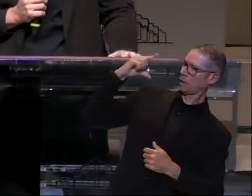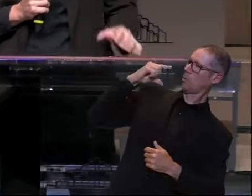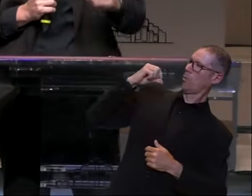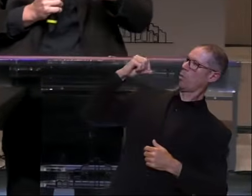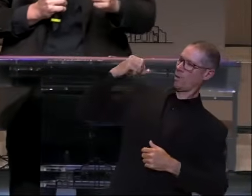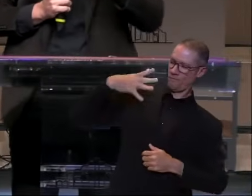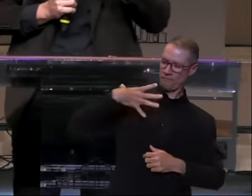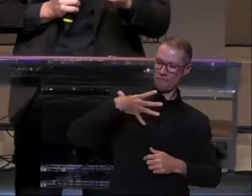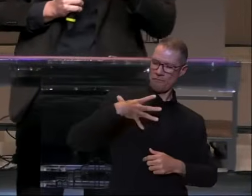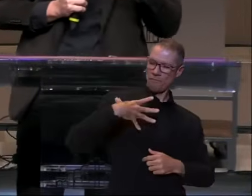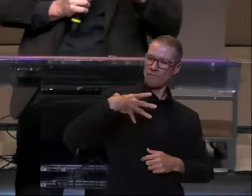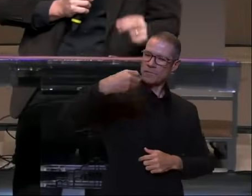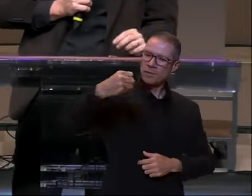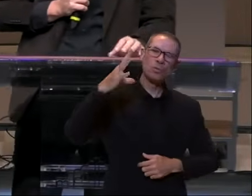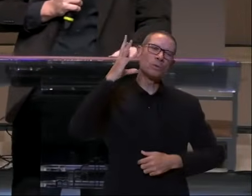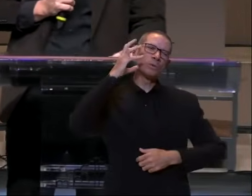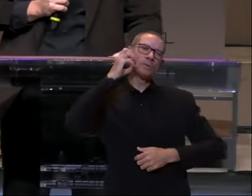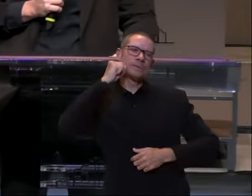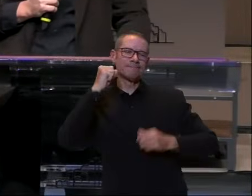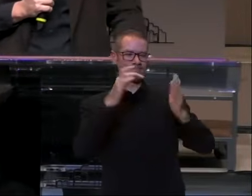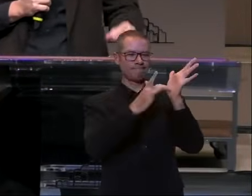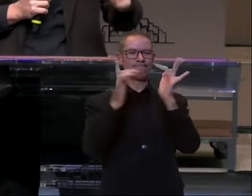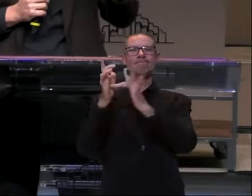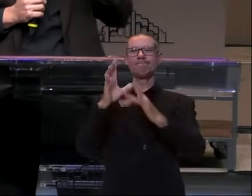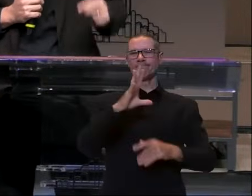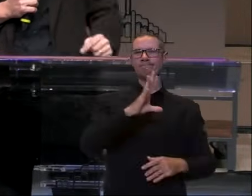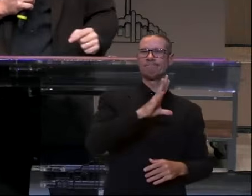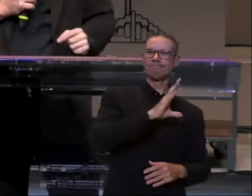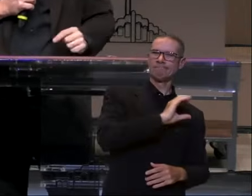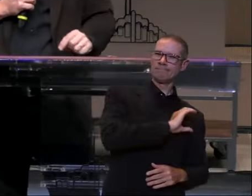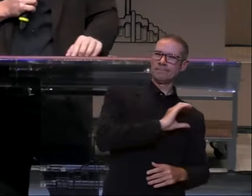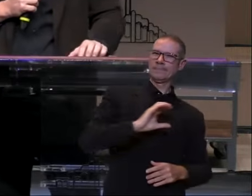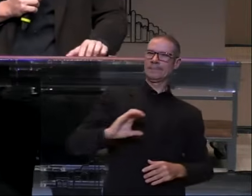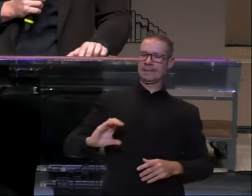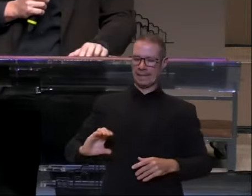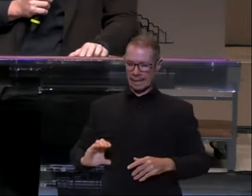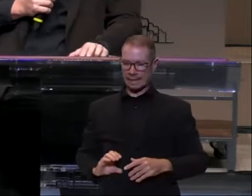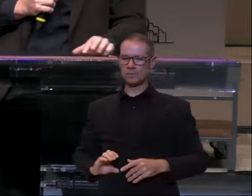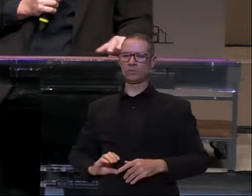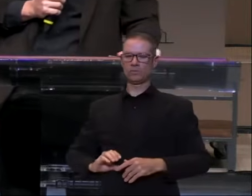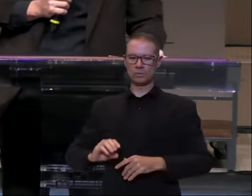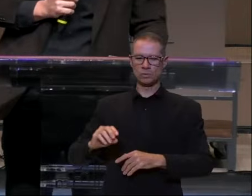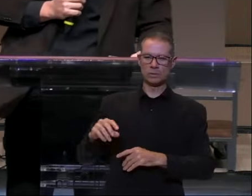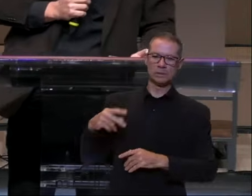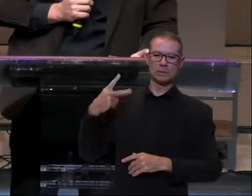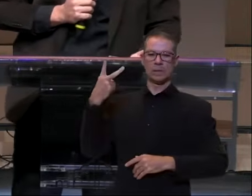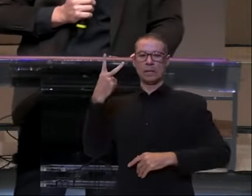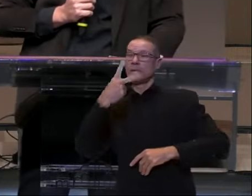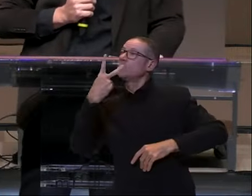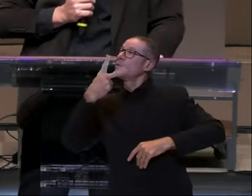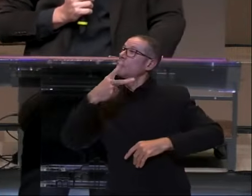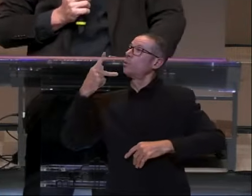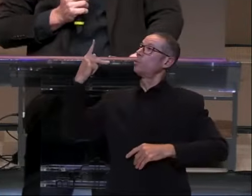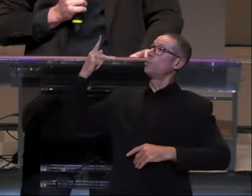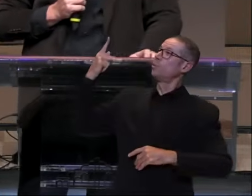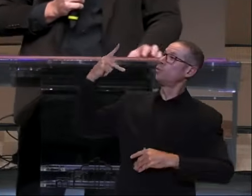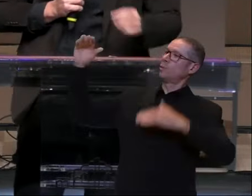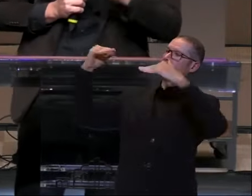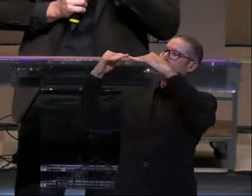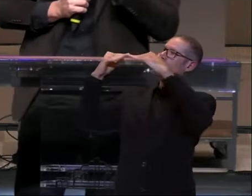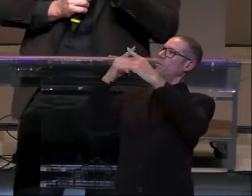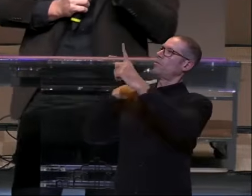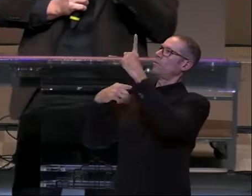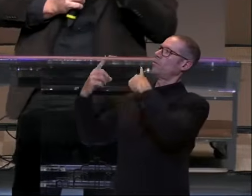filhos de adoção por Jesus Cristo, para si mesmo, segundo o beneplácito da sua vontade.